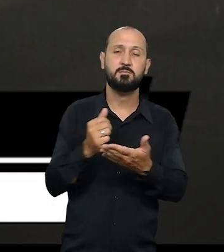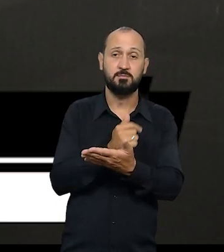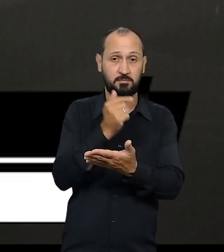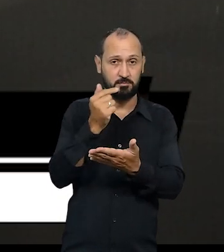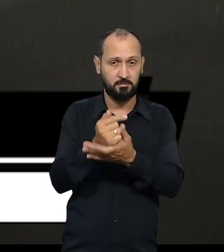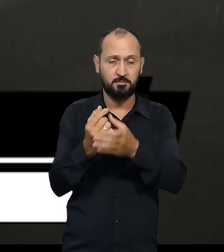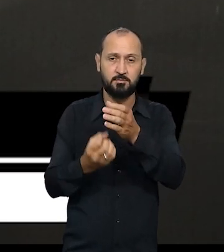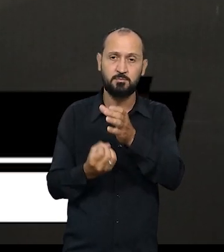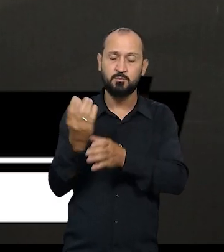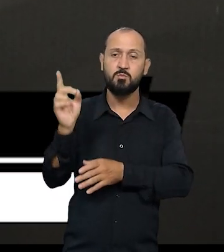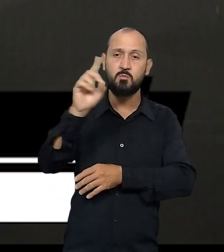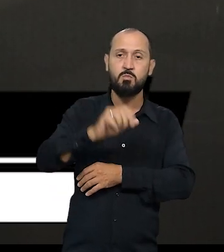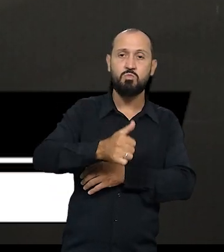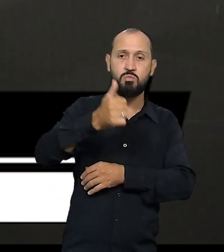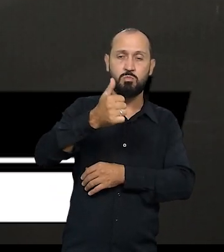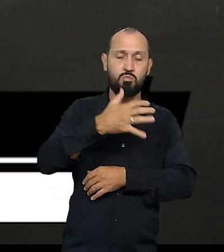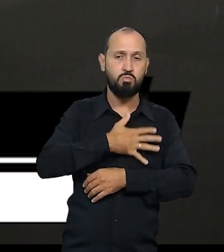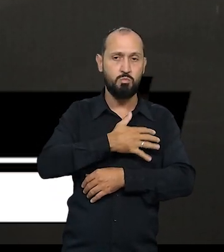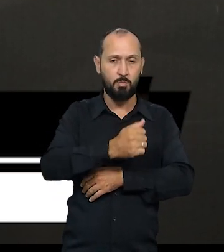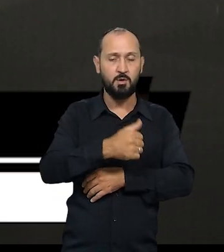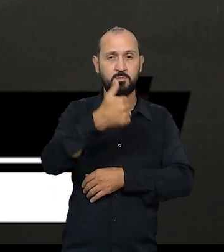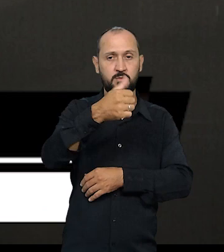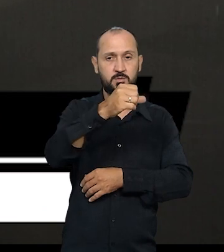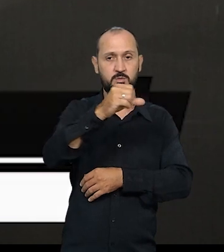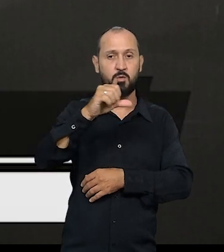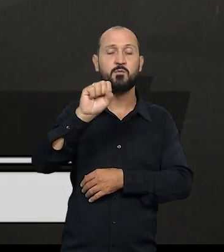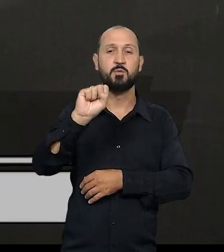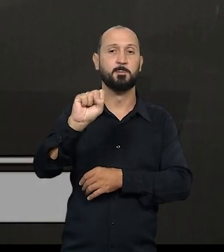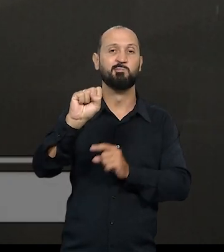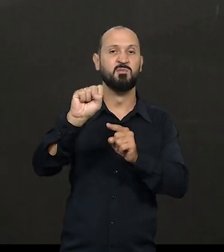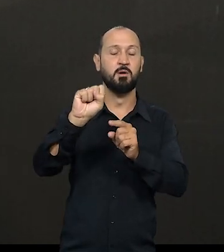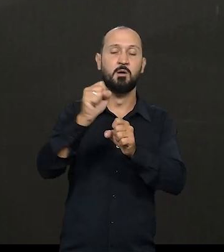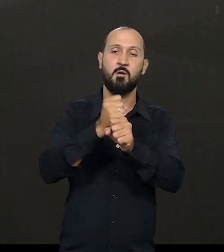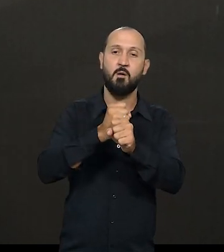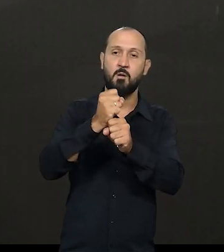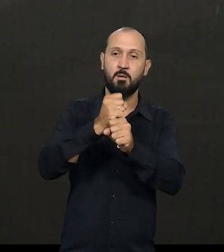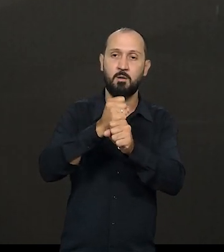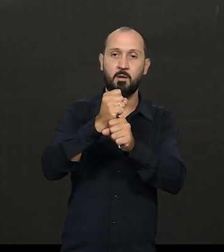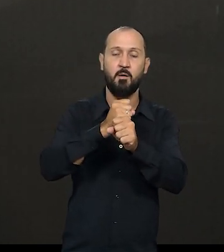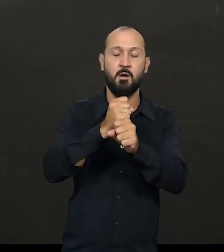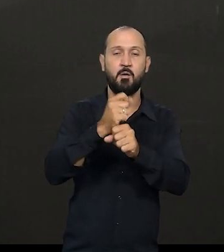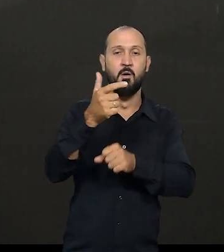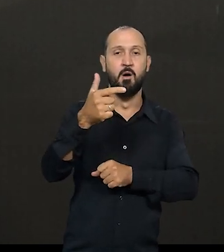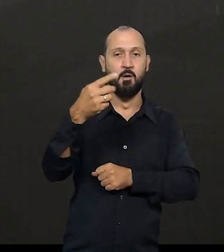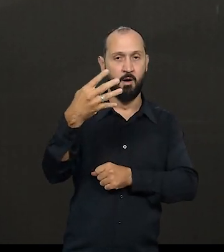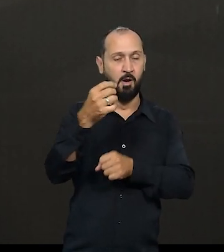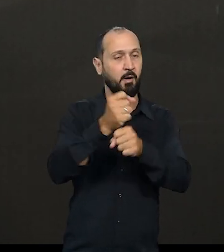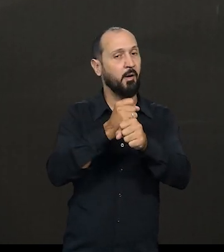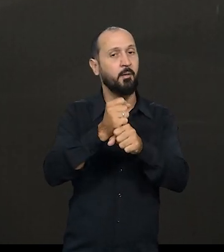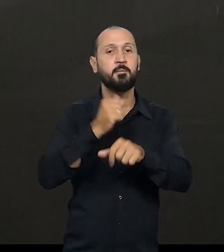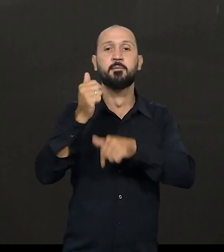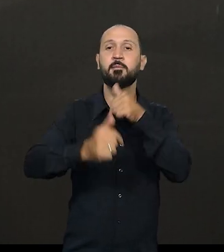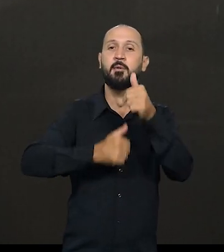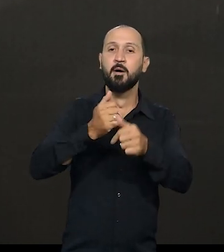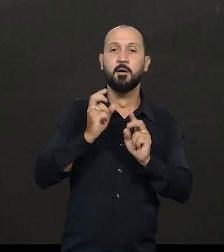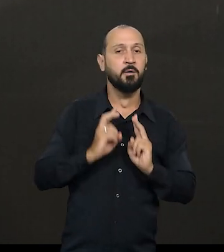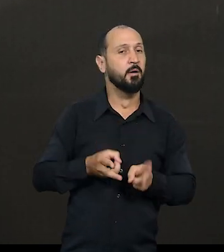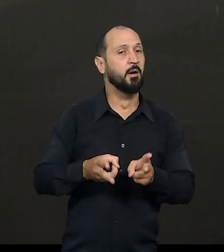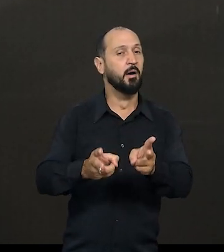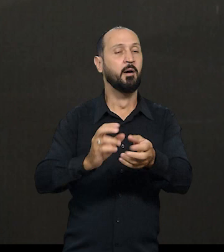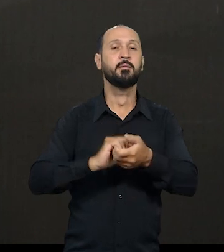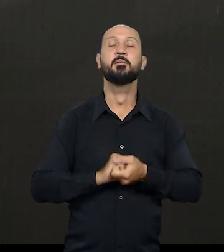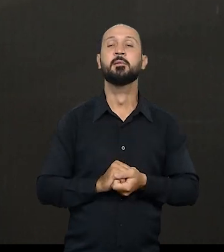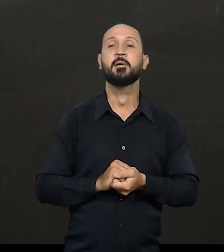esquadrão ele foi criado no dia 1º de agosto de 98. Então esse ano a gente está completando aí 24 anos de atividade ininterruptas,